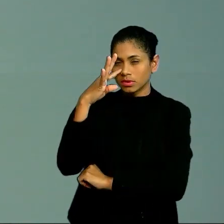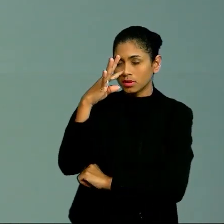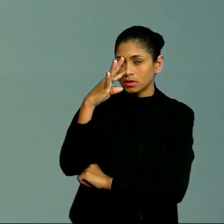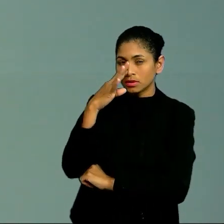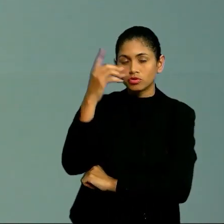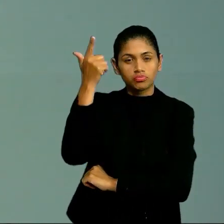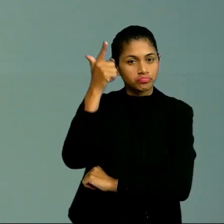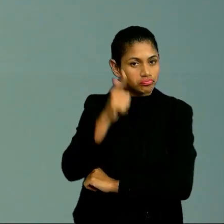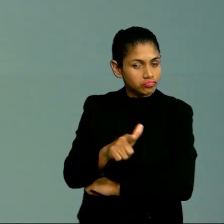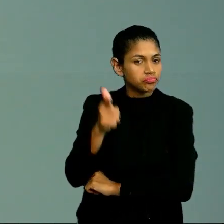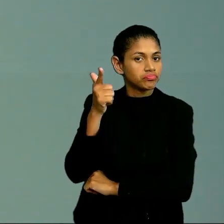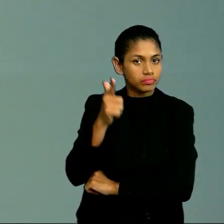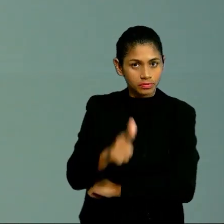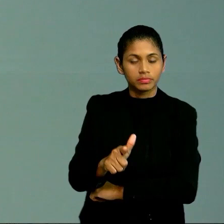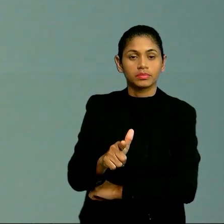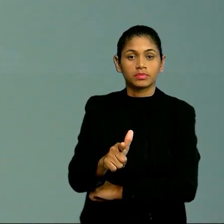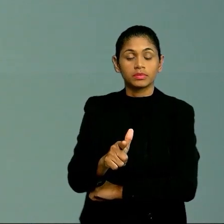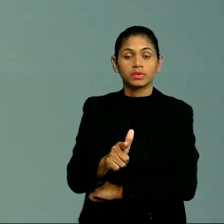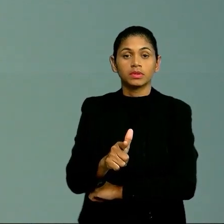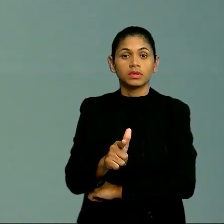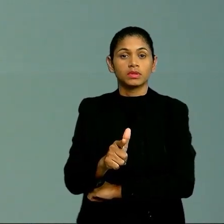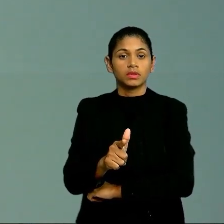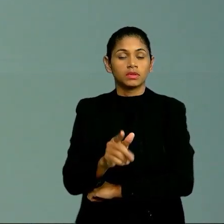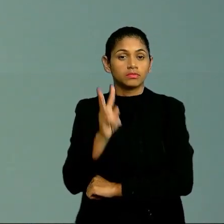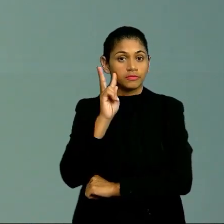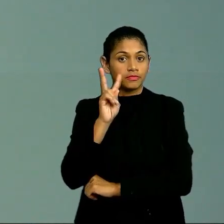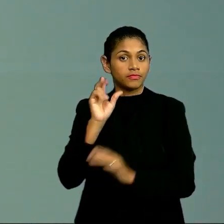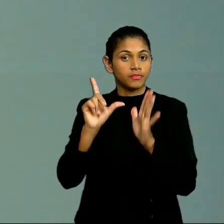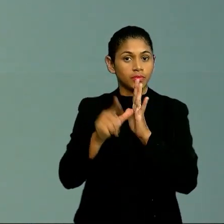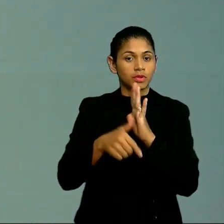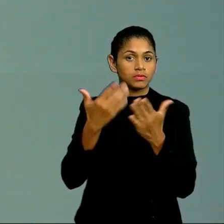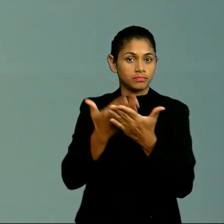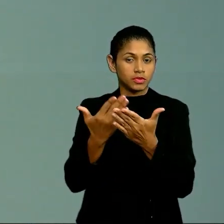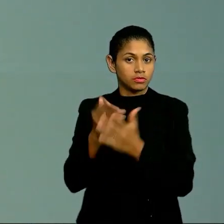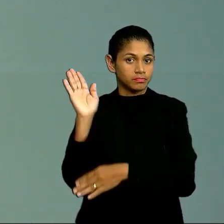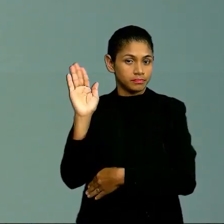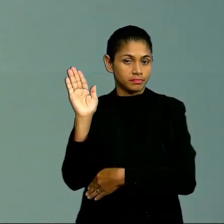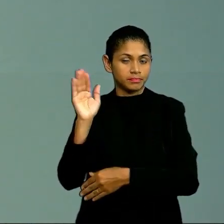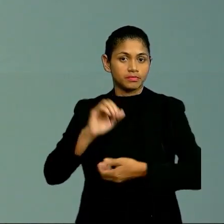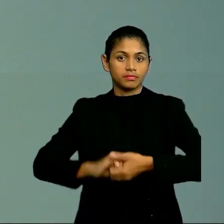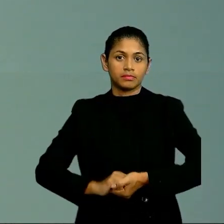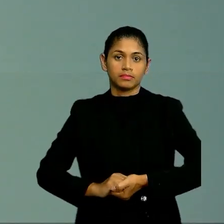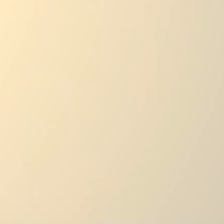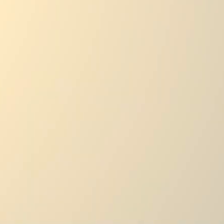quantas vezes você quiserem, tá? Então, a gente se vê na próxima aula. Tchau, tchau!